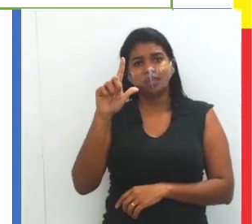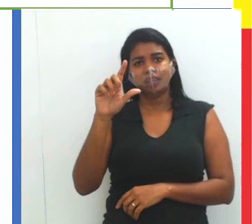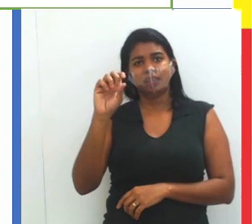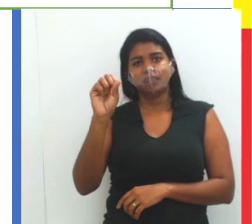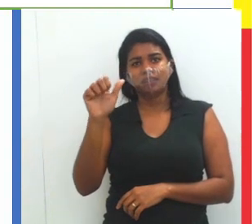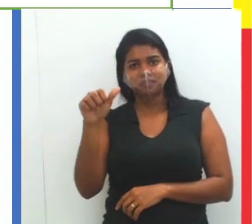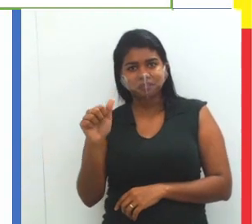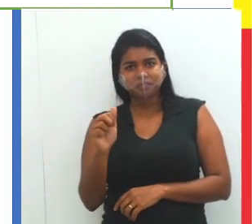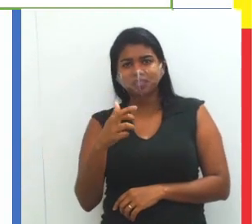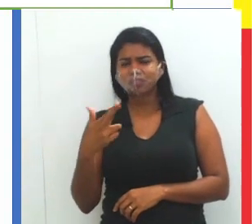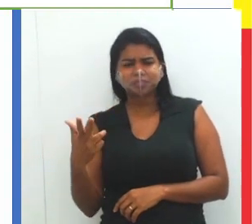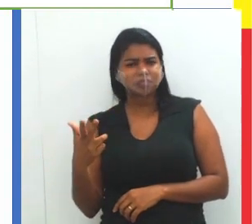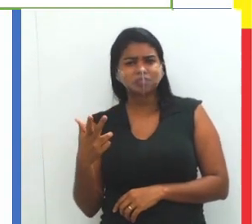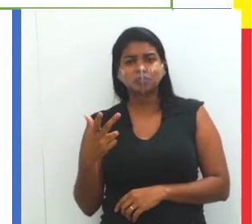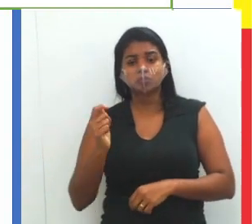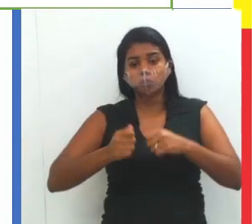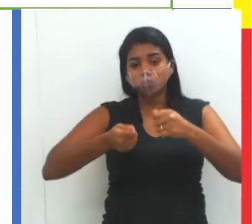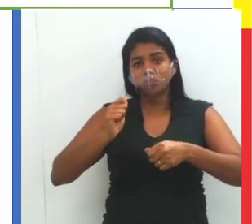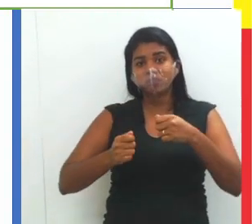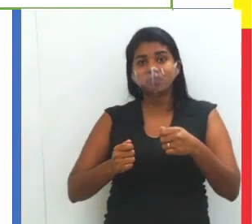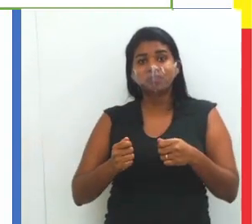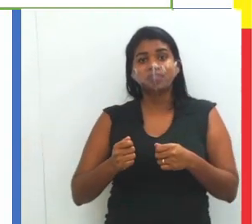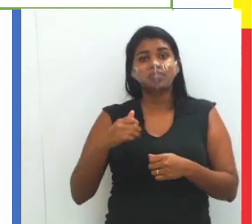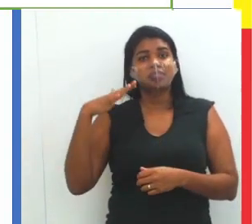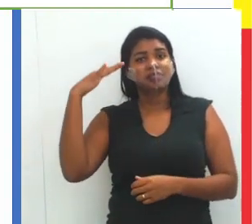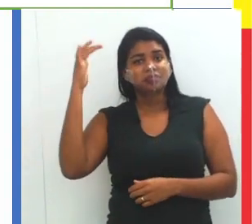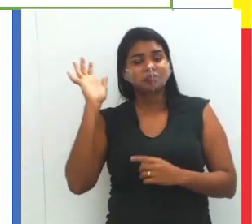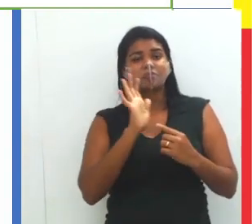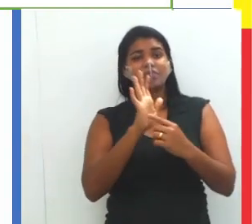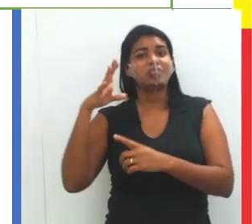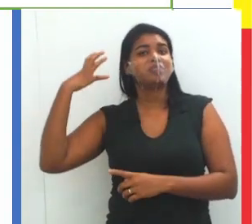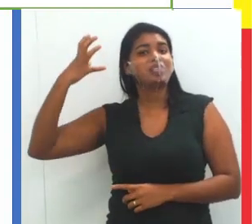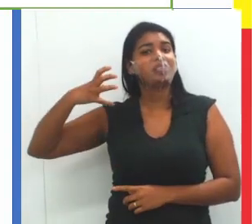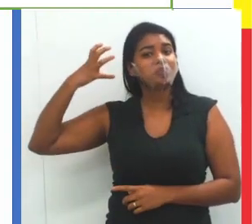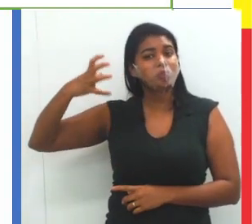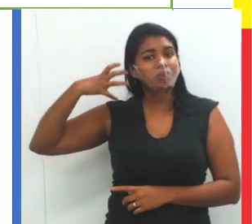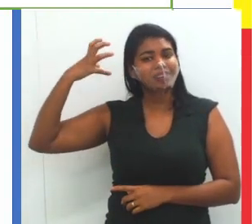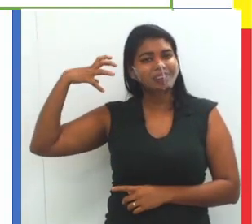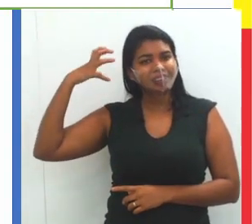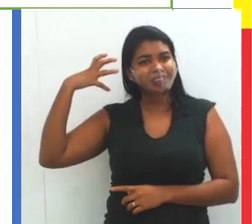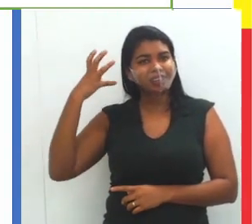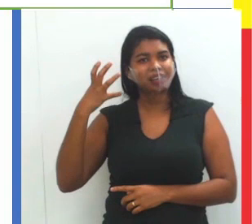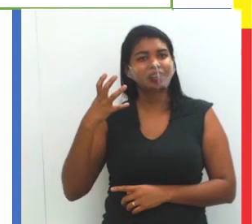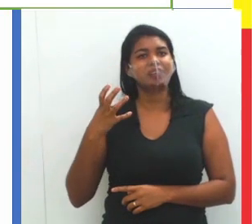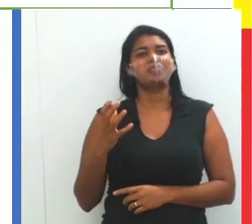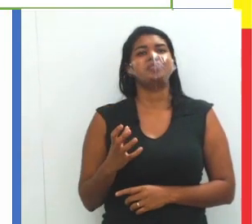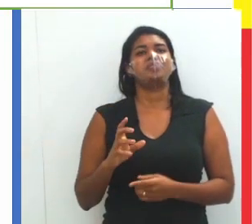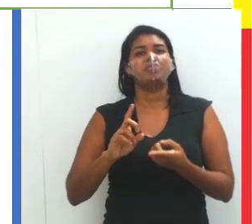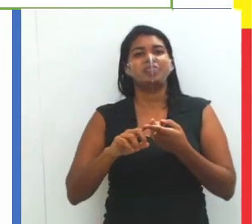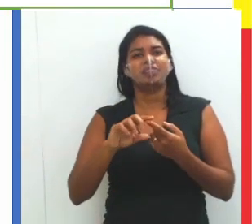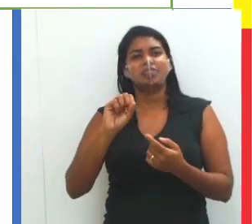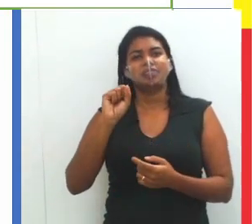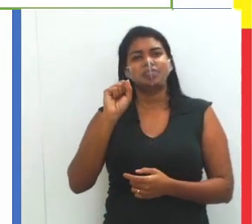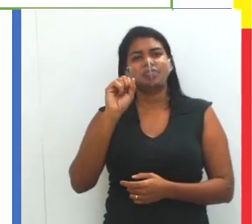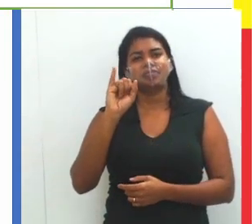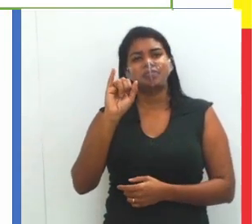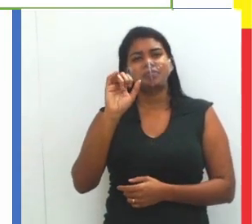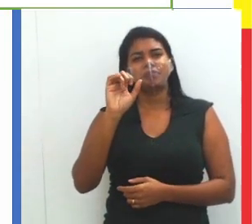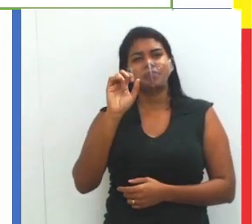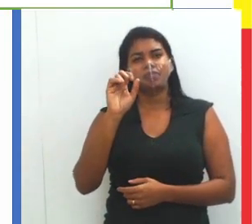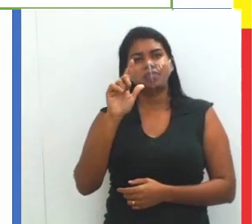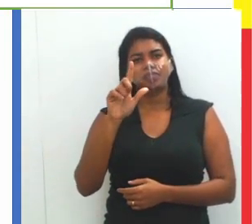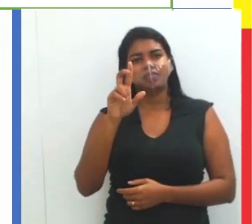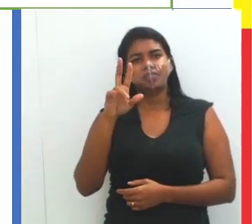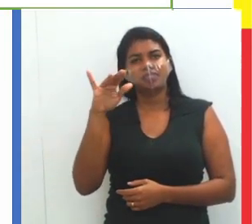foxtrots, etc. Nesse ritmo, fez sua primeira tentativa no rádio, em programa de calouros de Silvio Neto e Ari